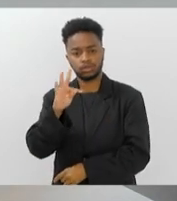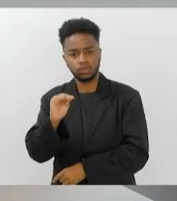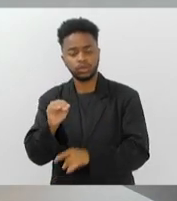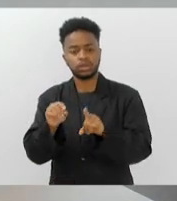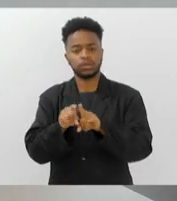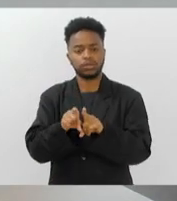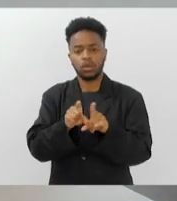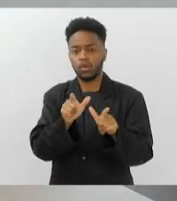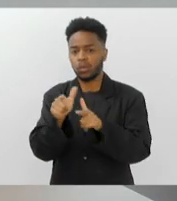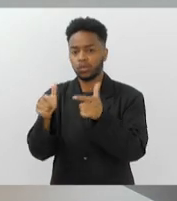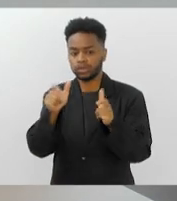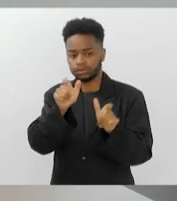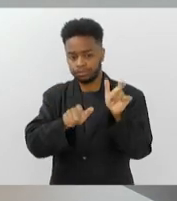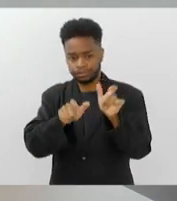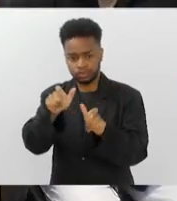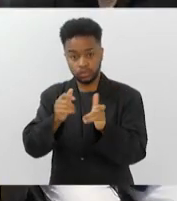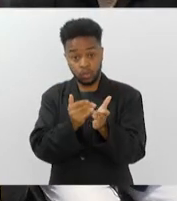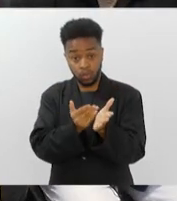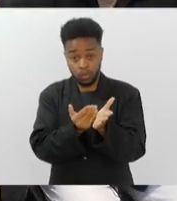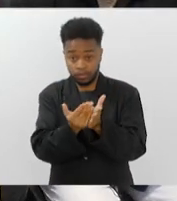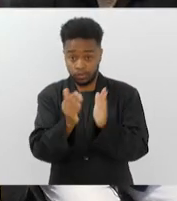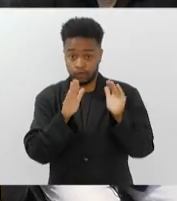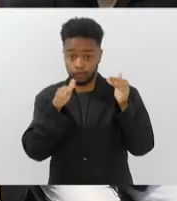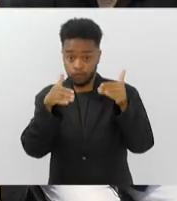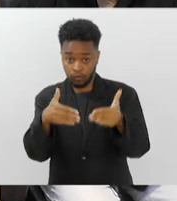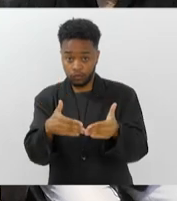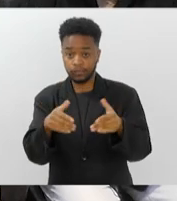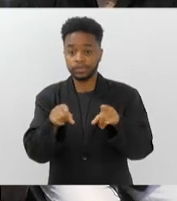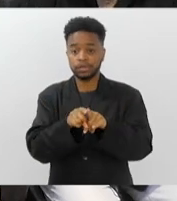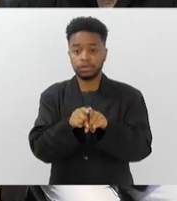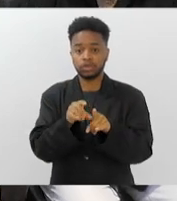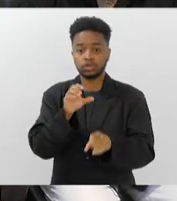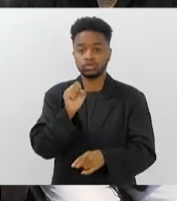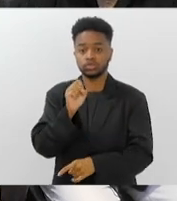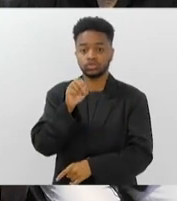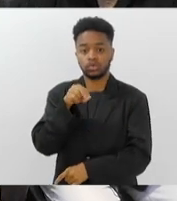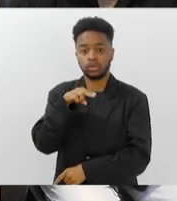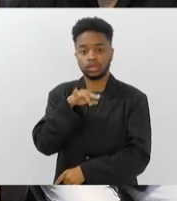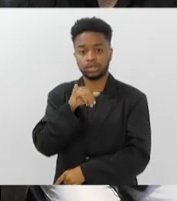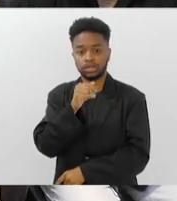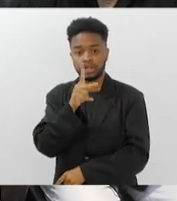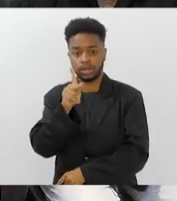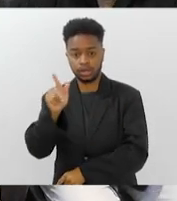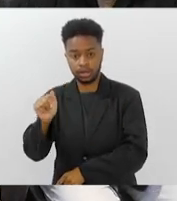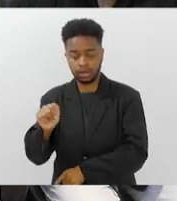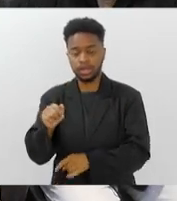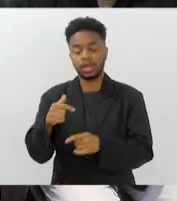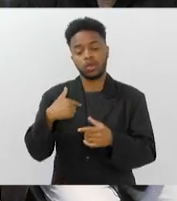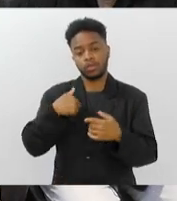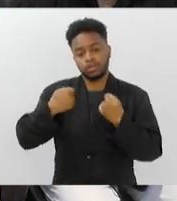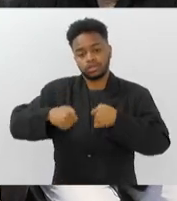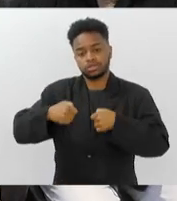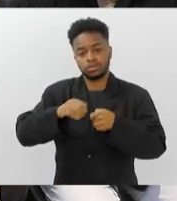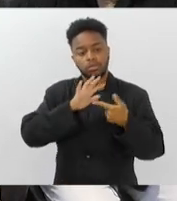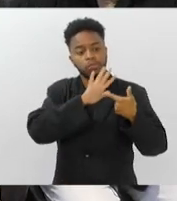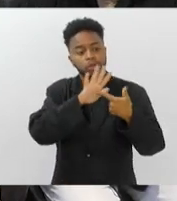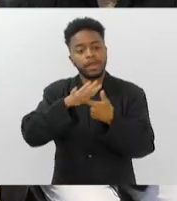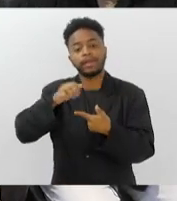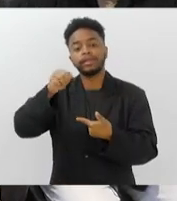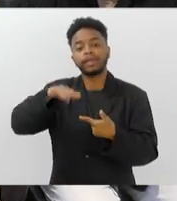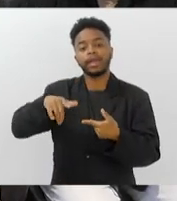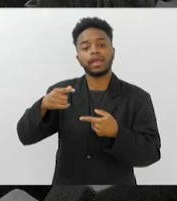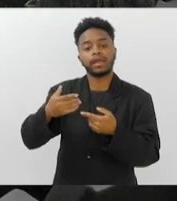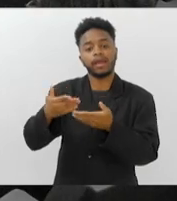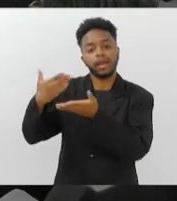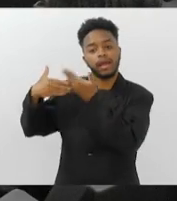esse fórum então é importante destacar a Soninha que também chegou então é importante destacar quem veio aqui antes de mim e dizer que eu tô representando aqui